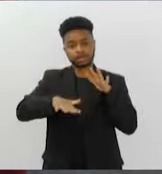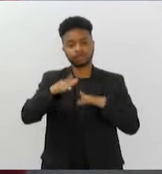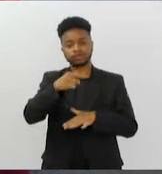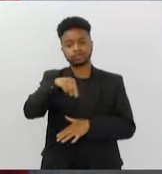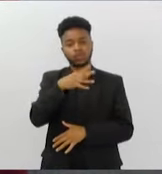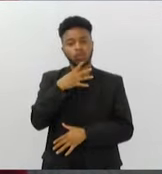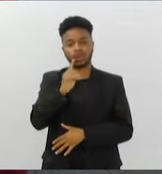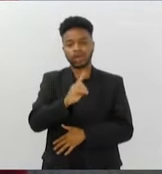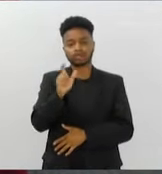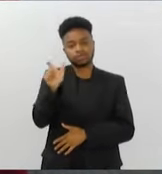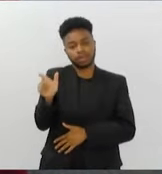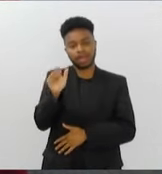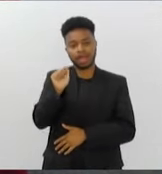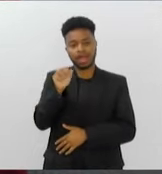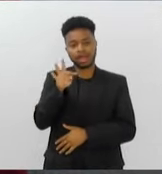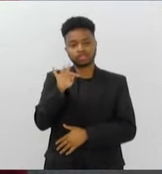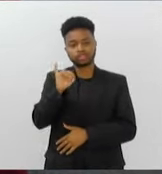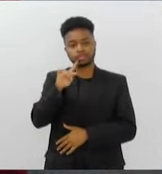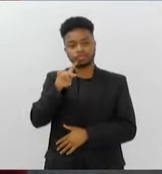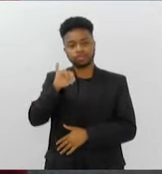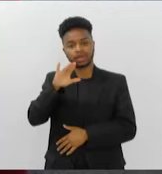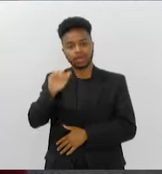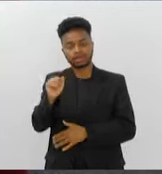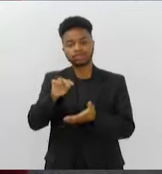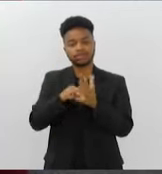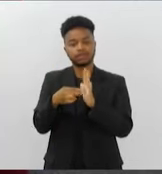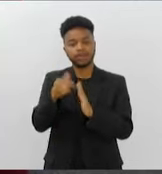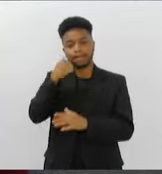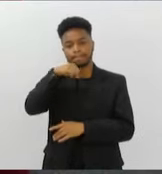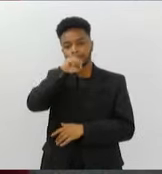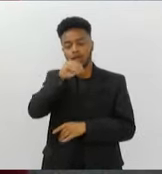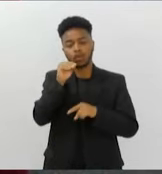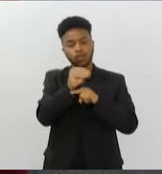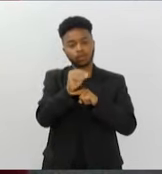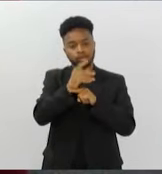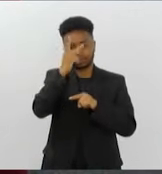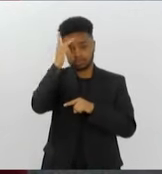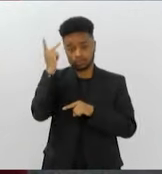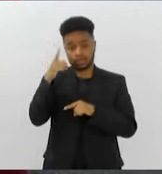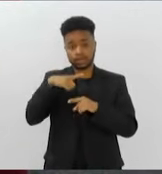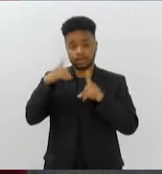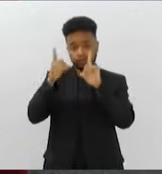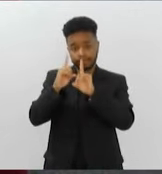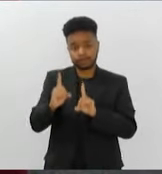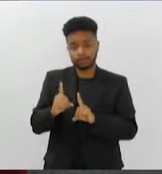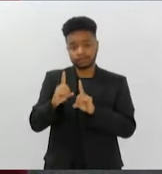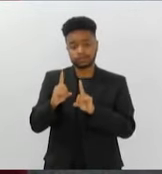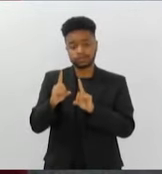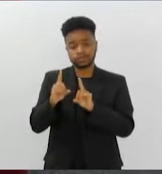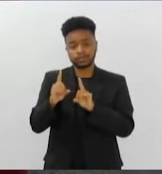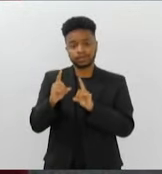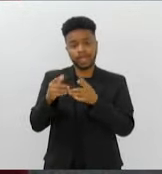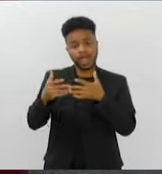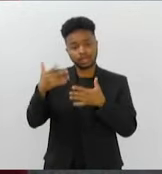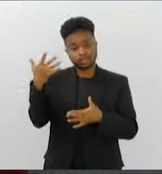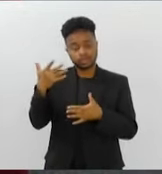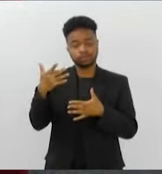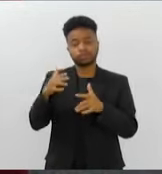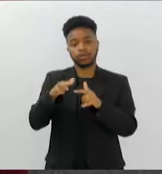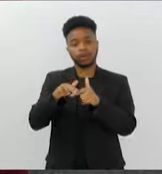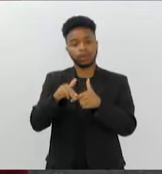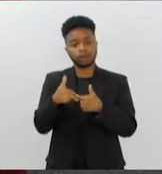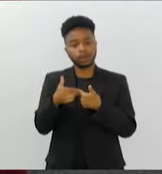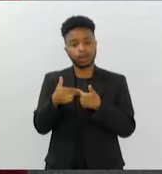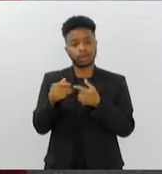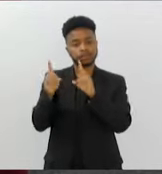esse termo, são as mães que cuidam de pessoas com deficiência, que têm alguma coisa atípica devido